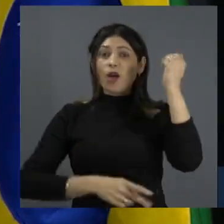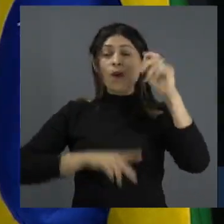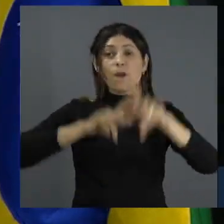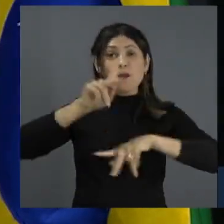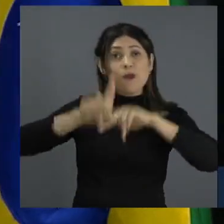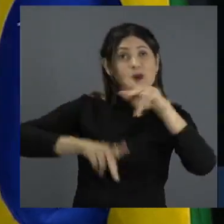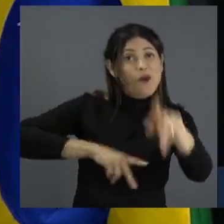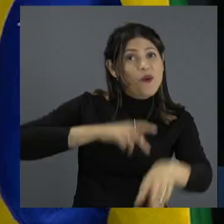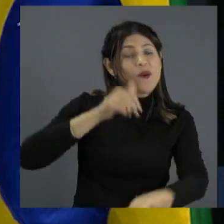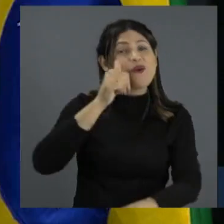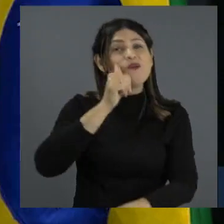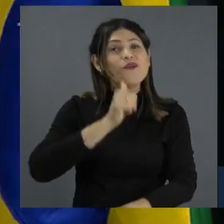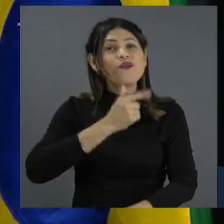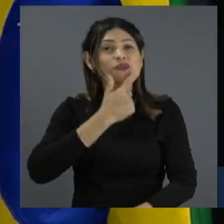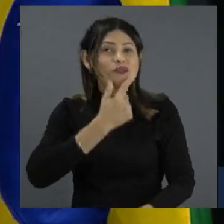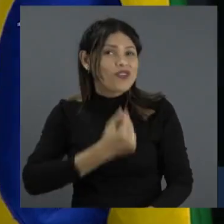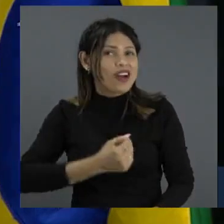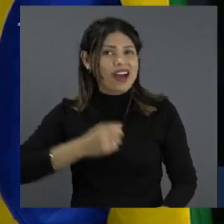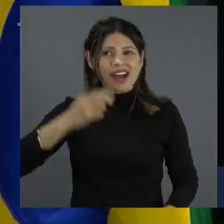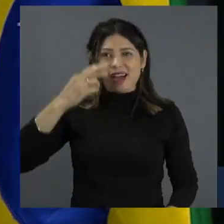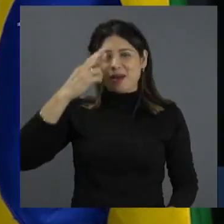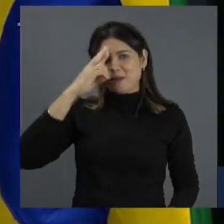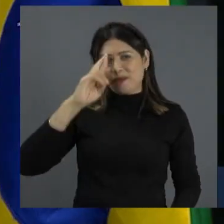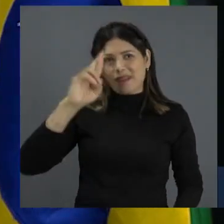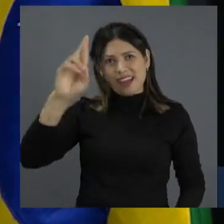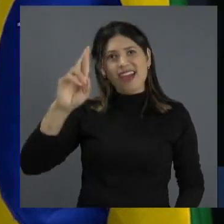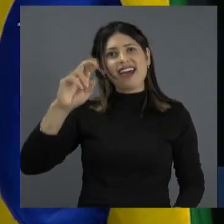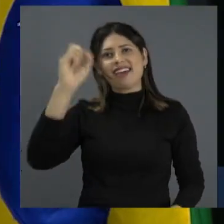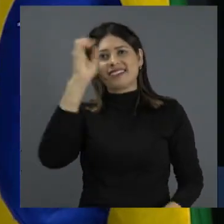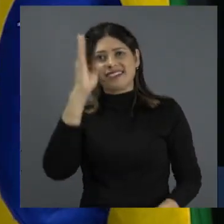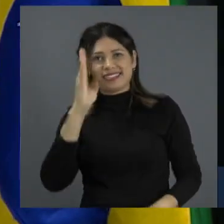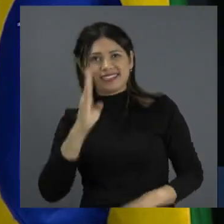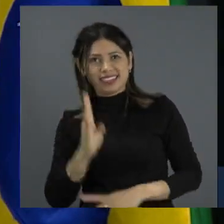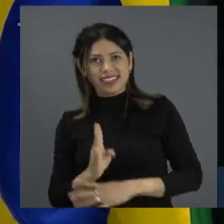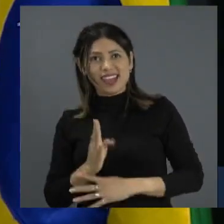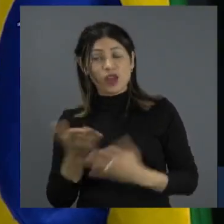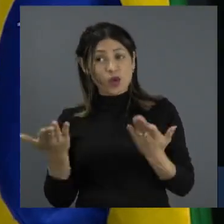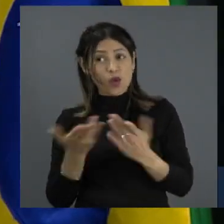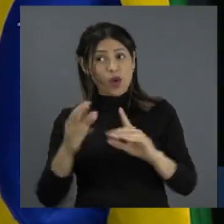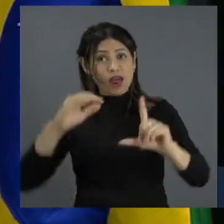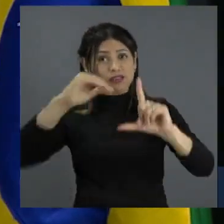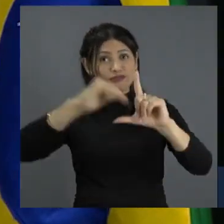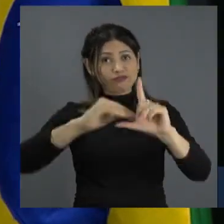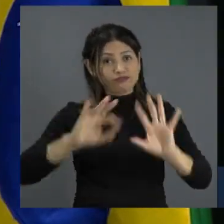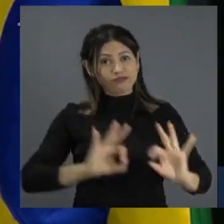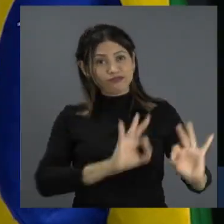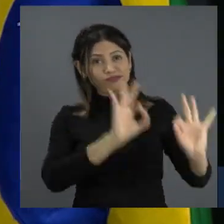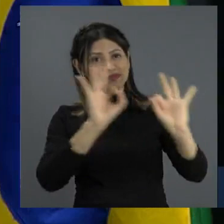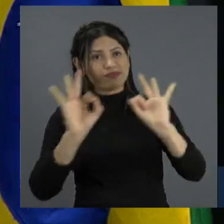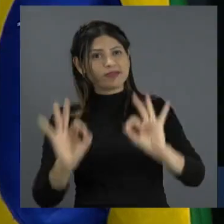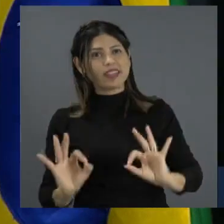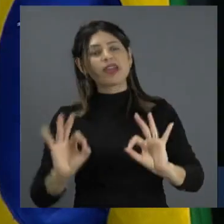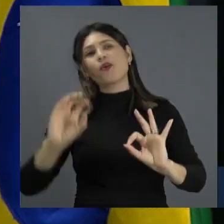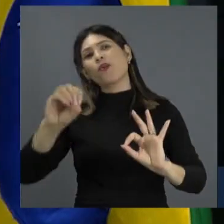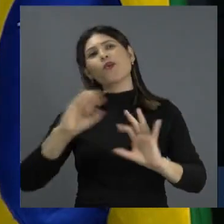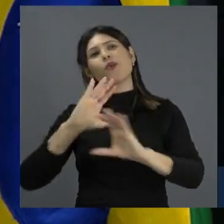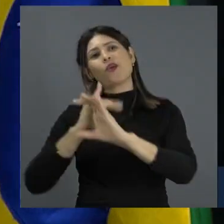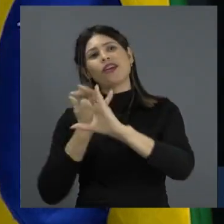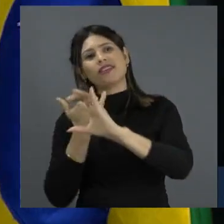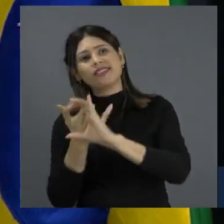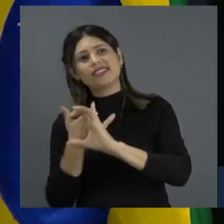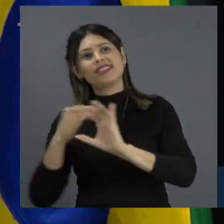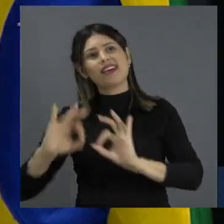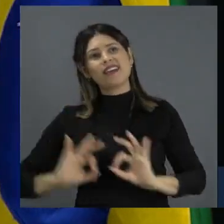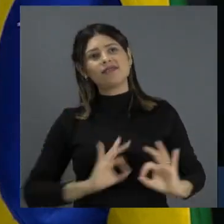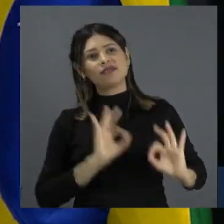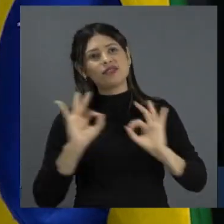e brasileiros que estão agora nos ouvindo, nos assistindo pelo trabalho assim,